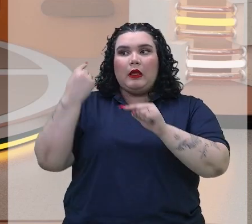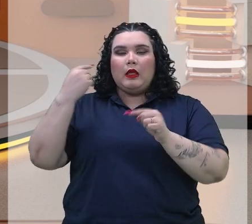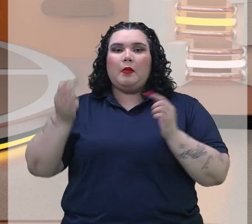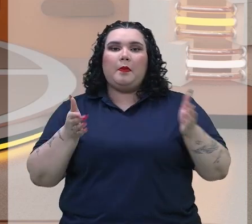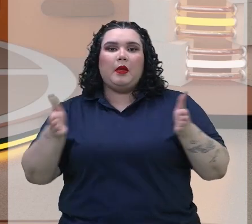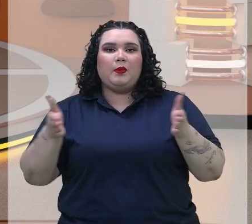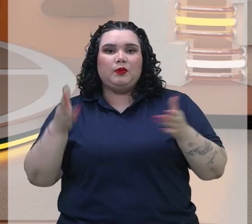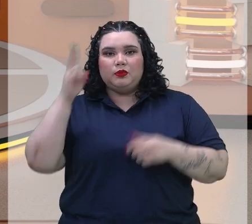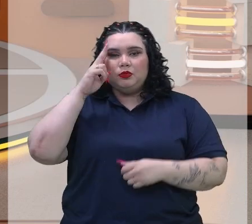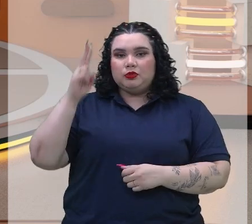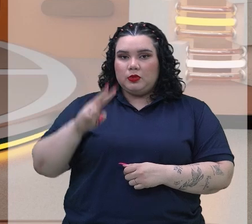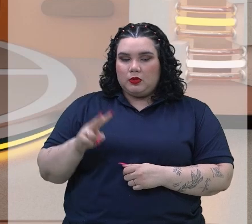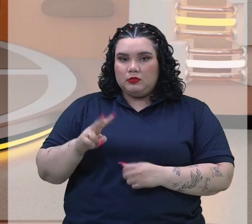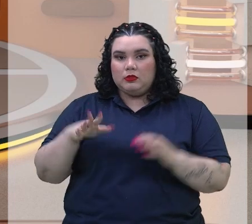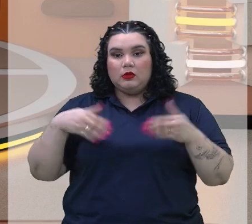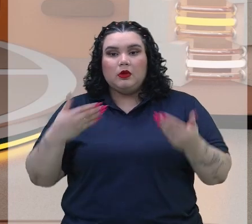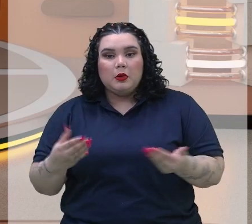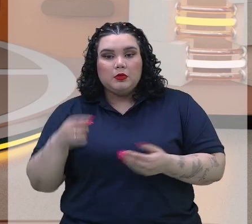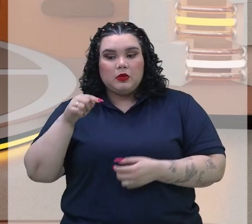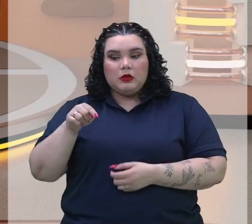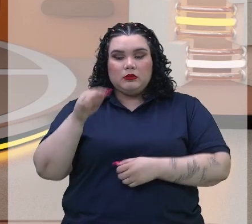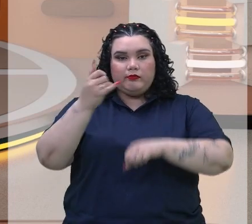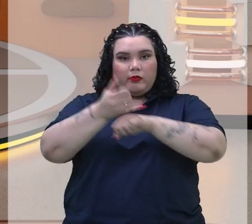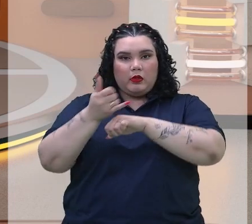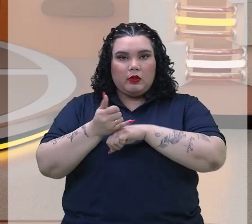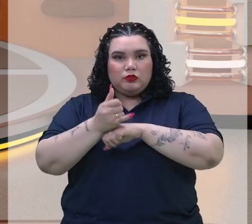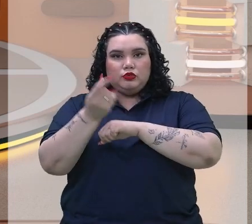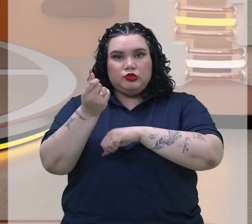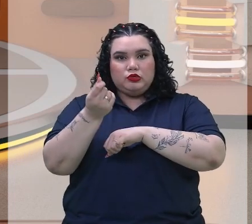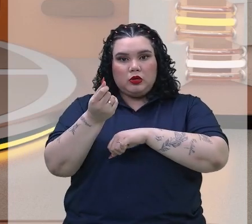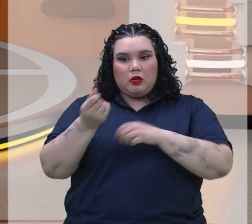histórico. Ou seja, quanto mais metal precioso, mais